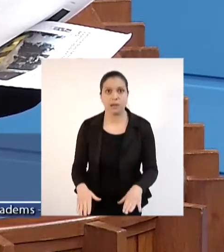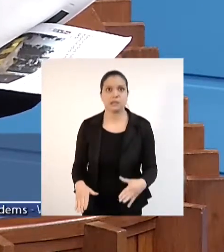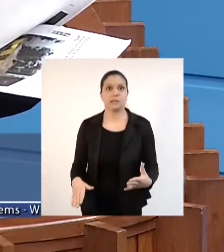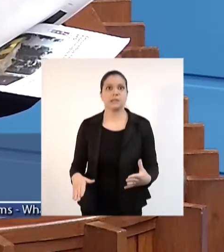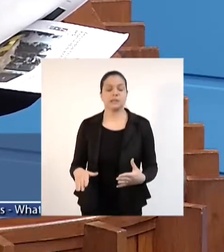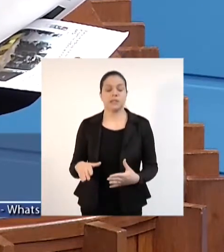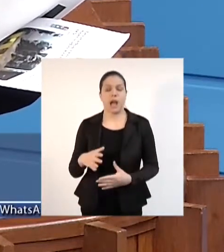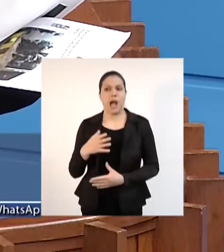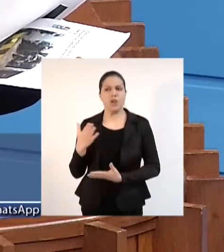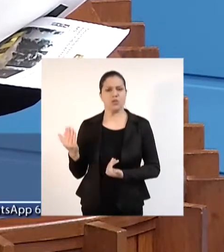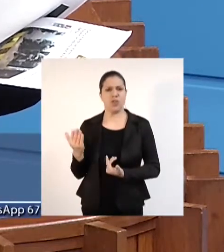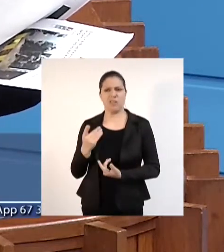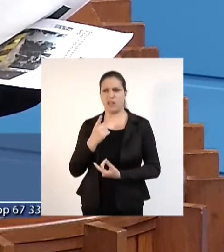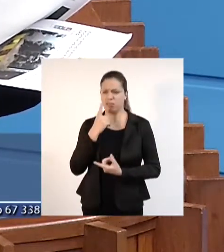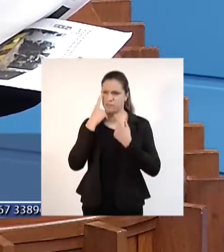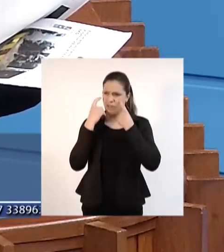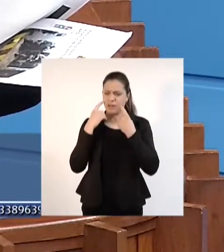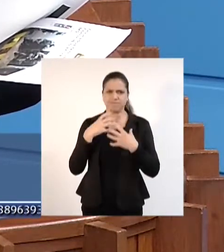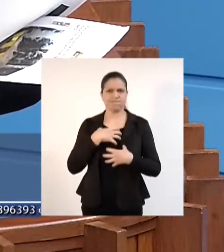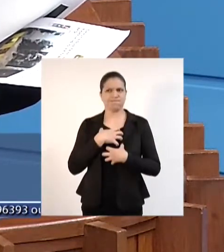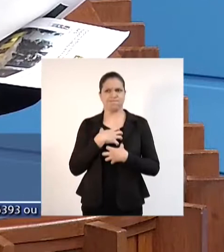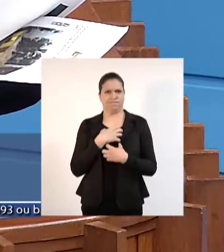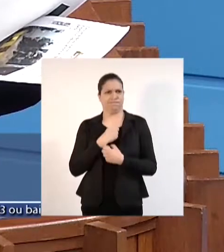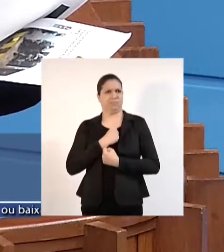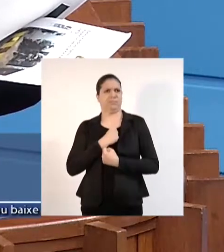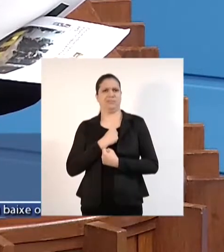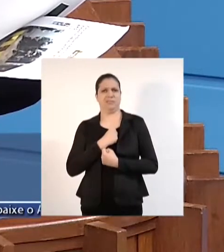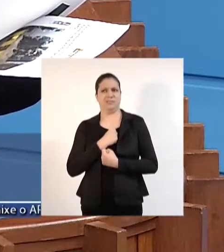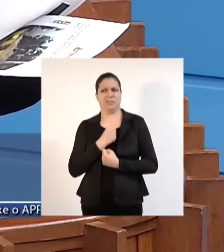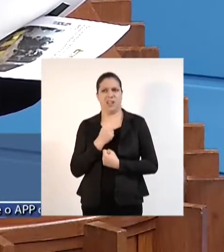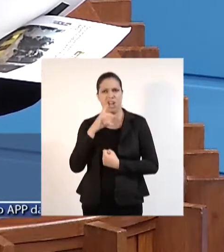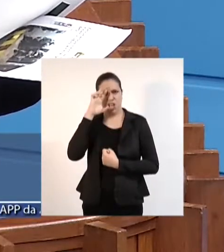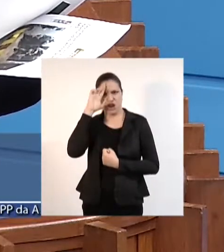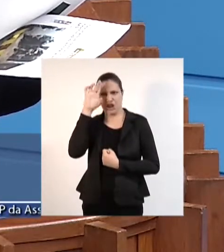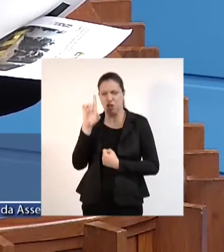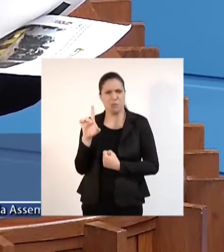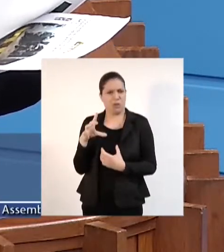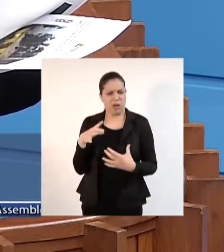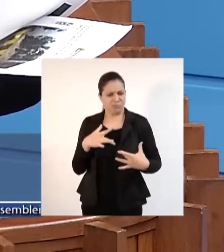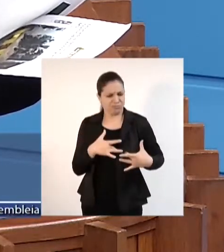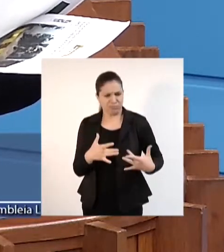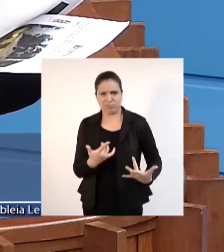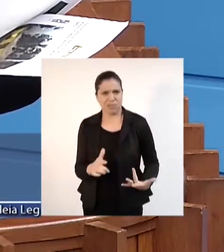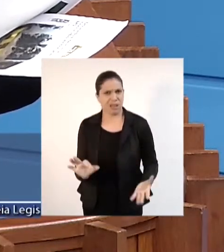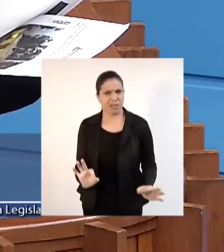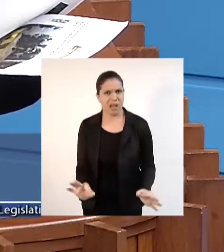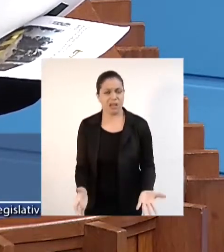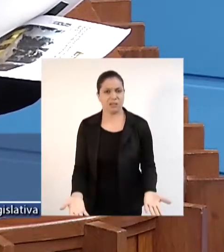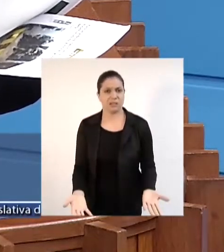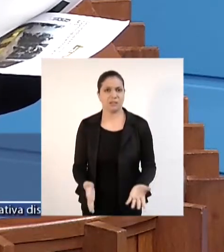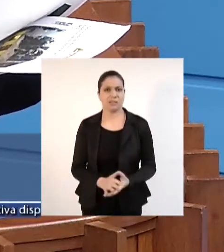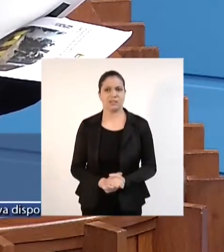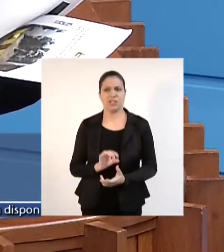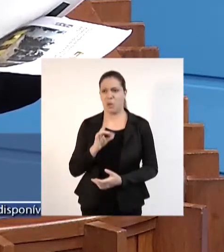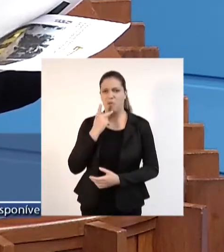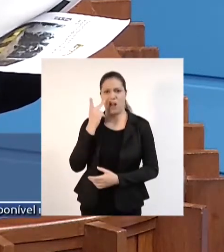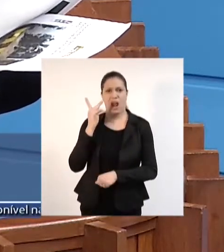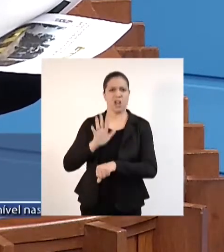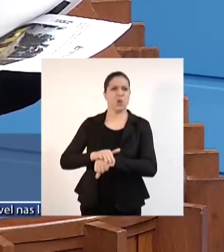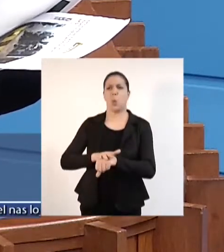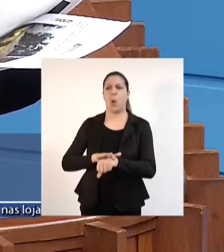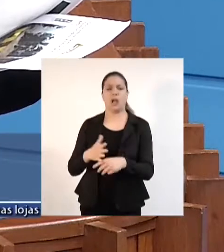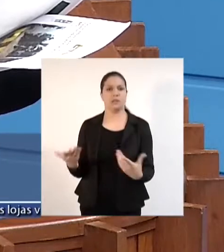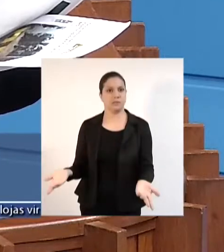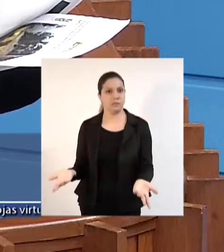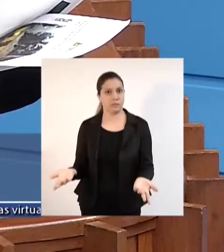vem a revolta. A escola não tem um apoio, não tem ninguém que vai chegar lá e vai falar que seu filho está doente. E eles eram só amigos.